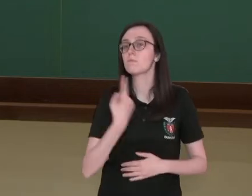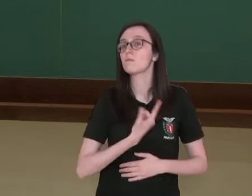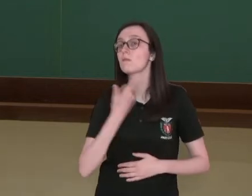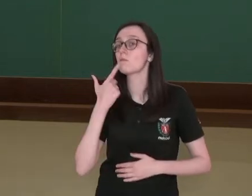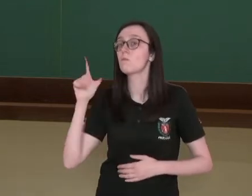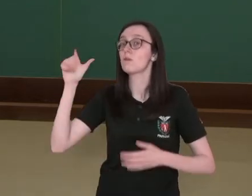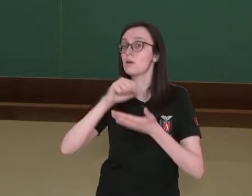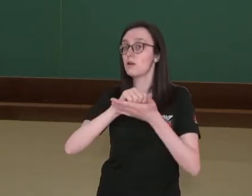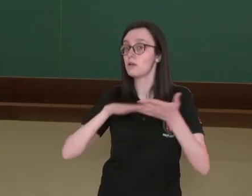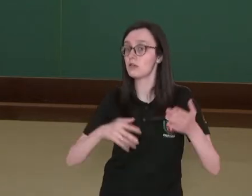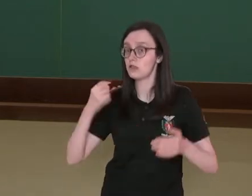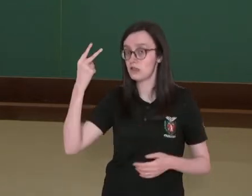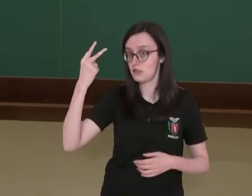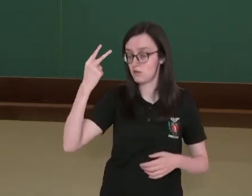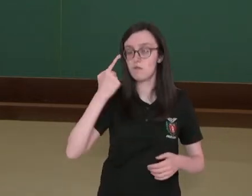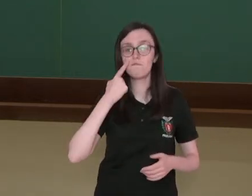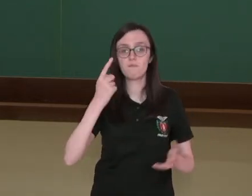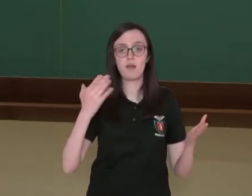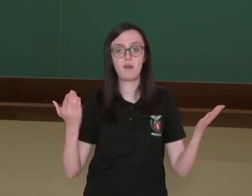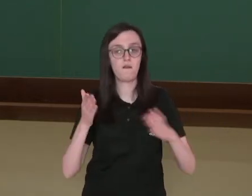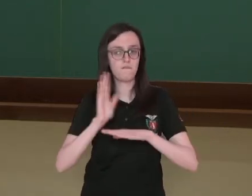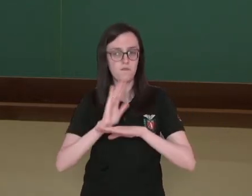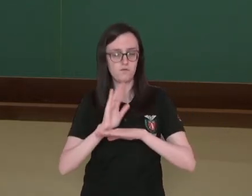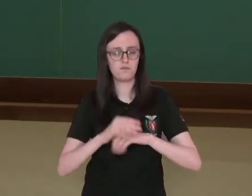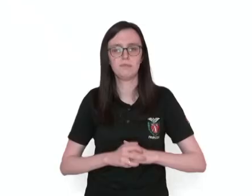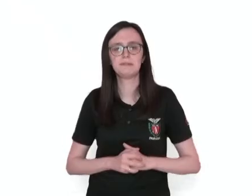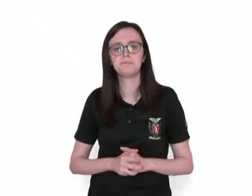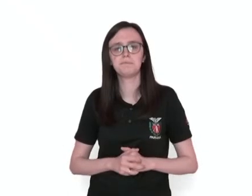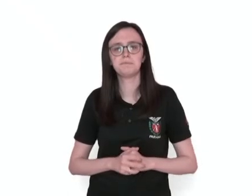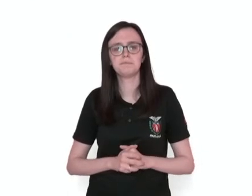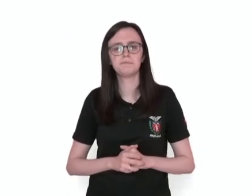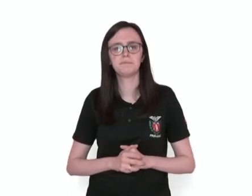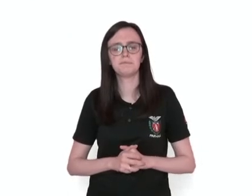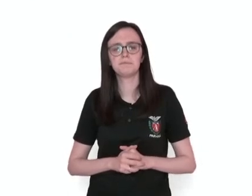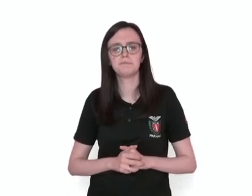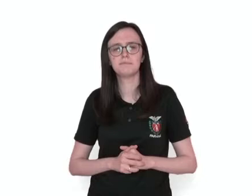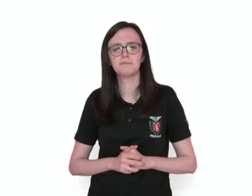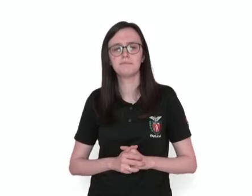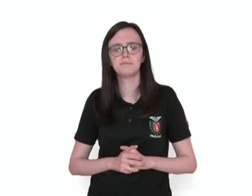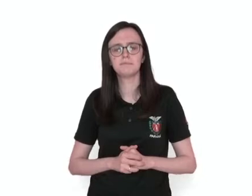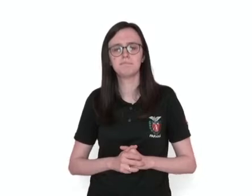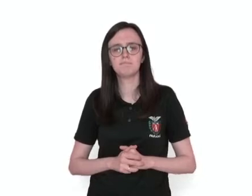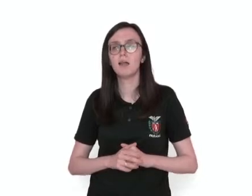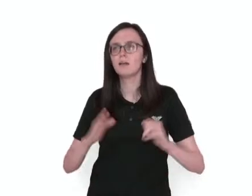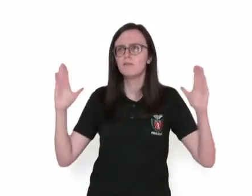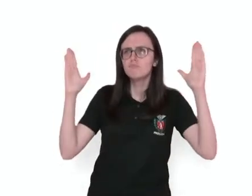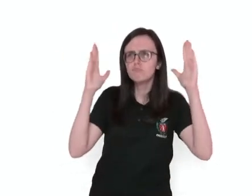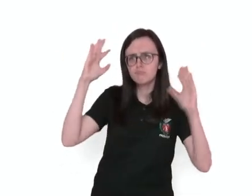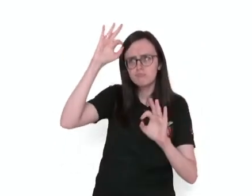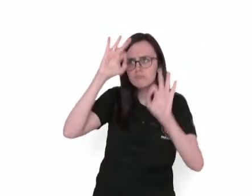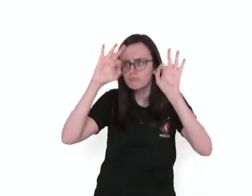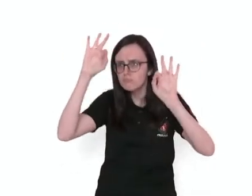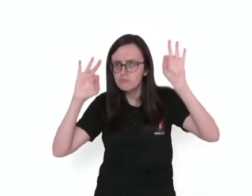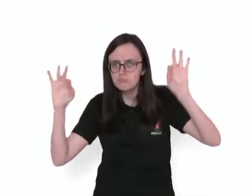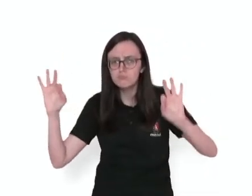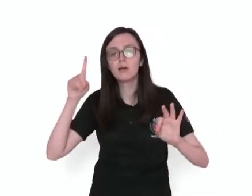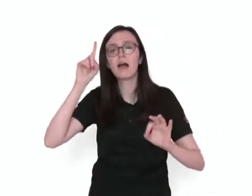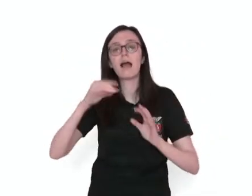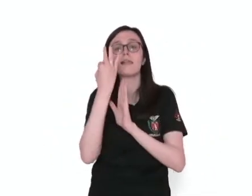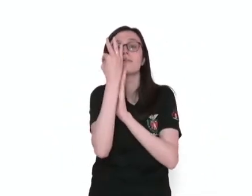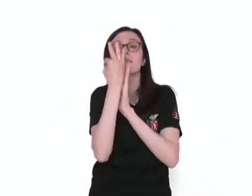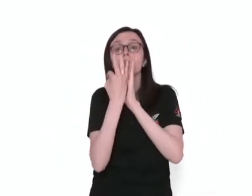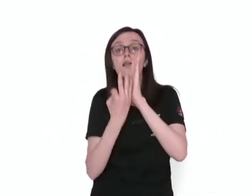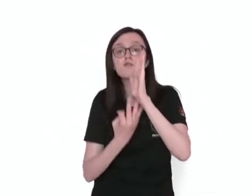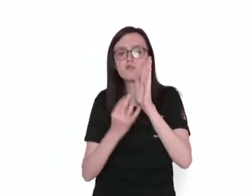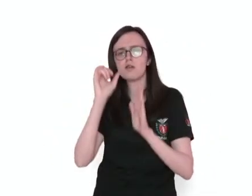nossa segunda prática do vídeo de hoje. Diagramar é determinar a disposição de textos